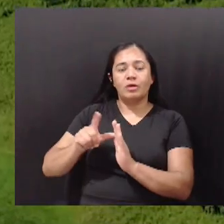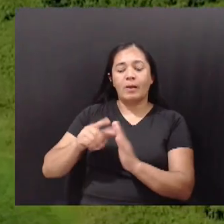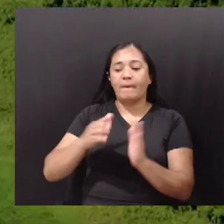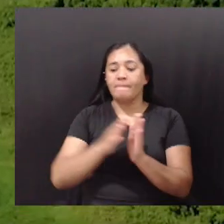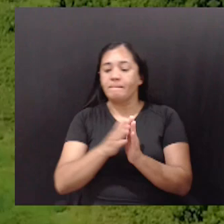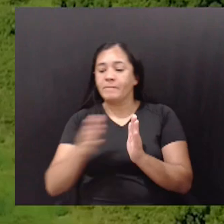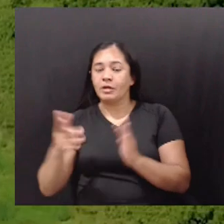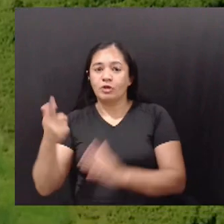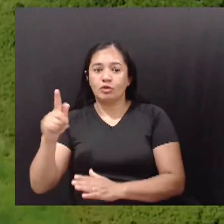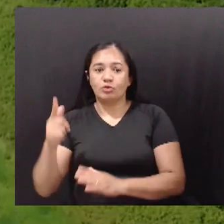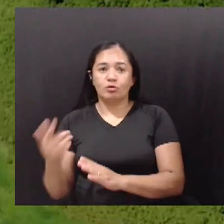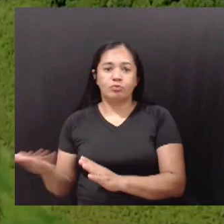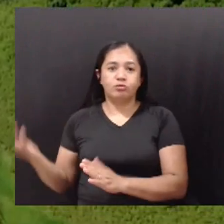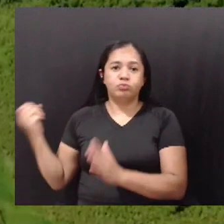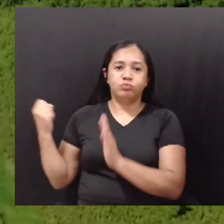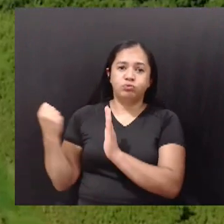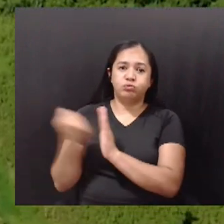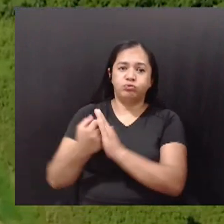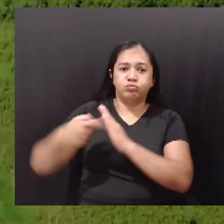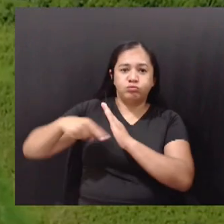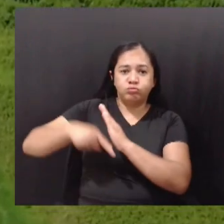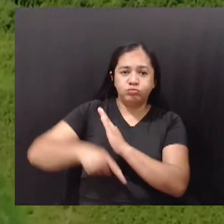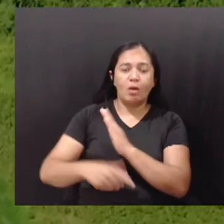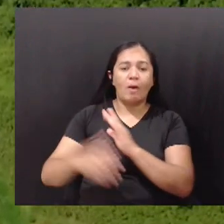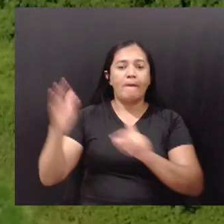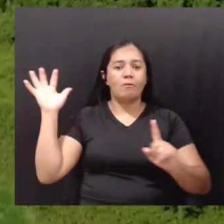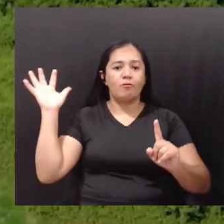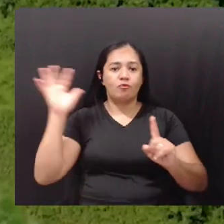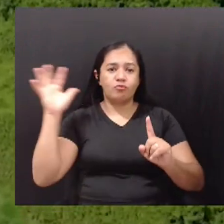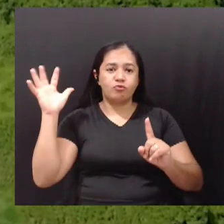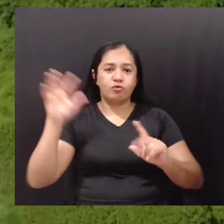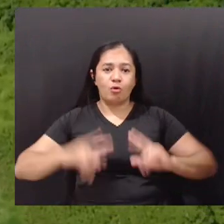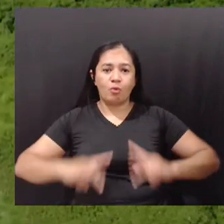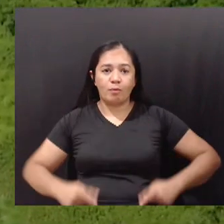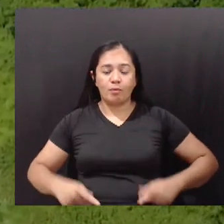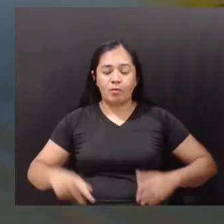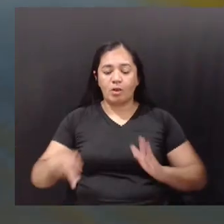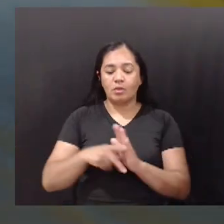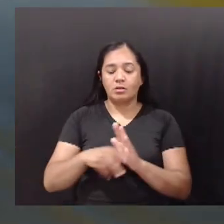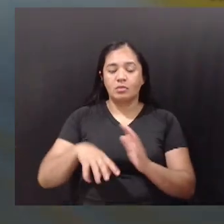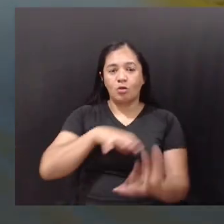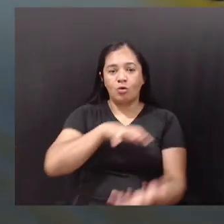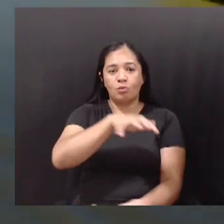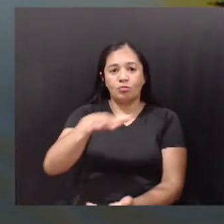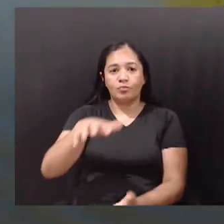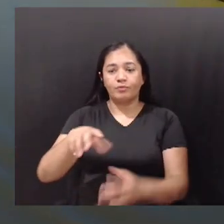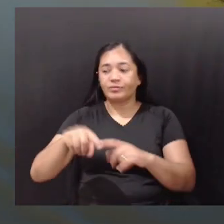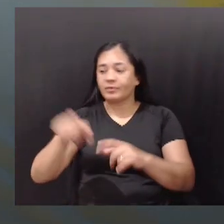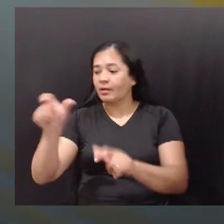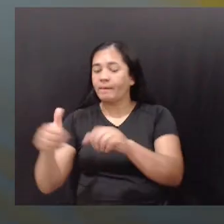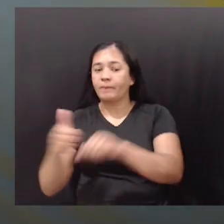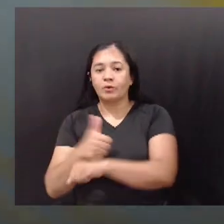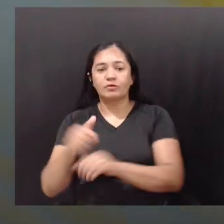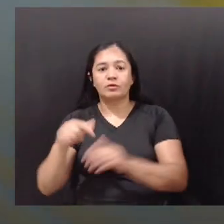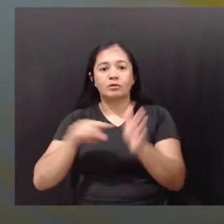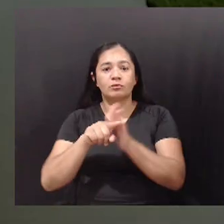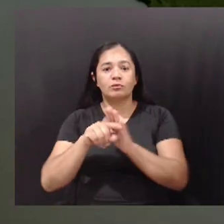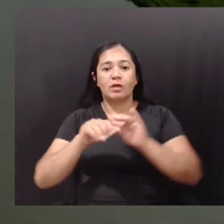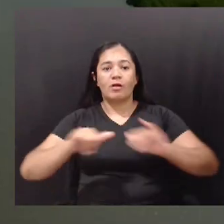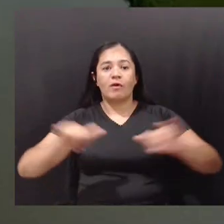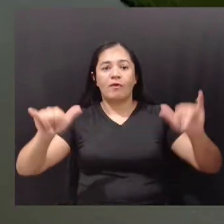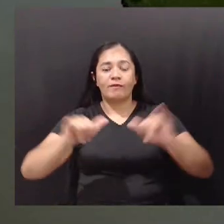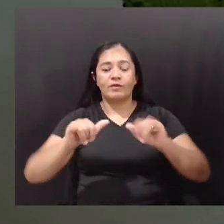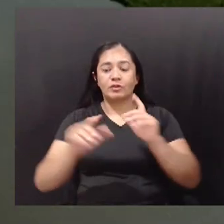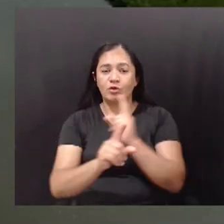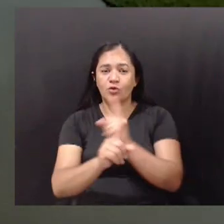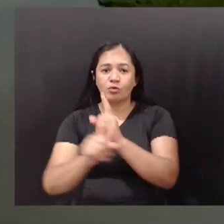marcada pela profunda influência da humanidade no planeta. Os pesquisadores afirmam que os níveis encontrados da